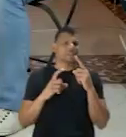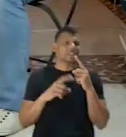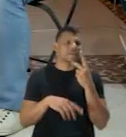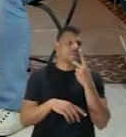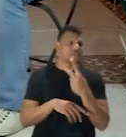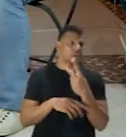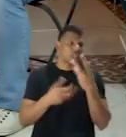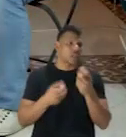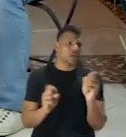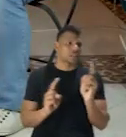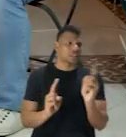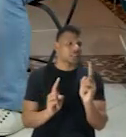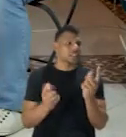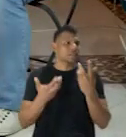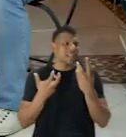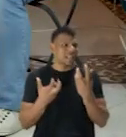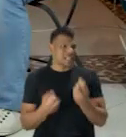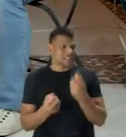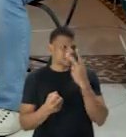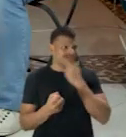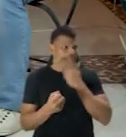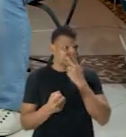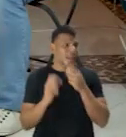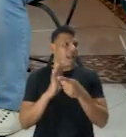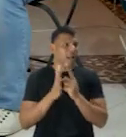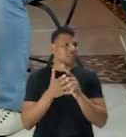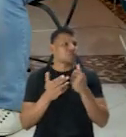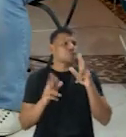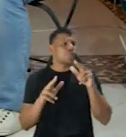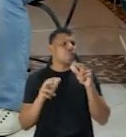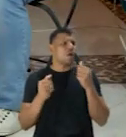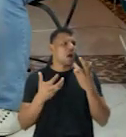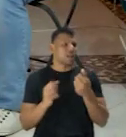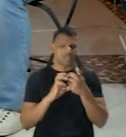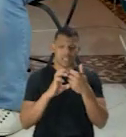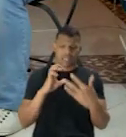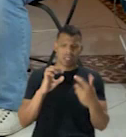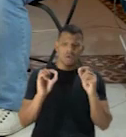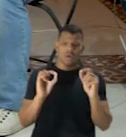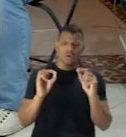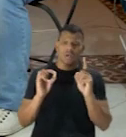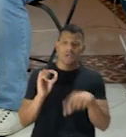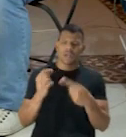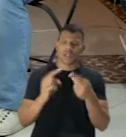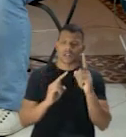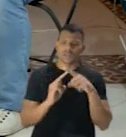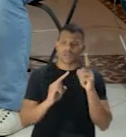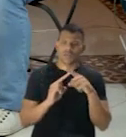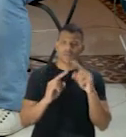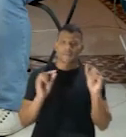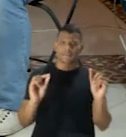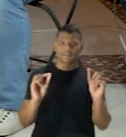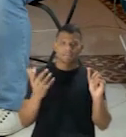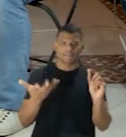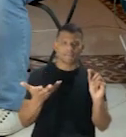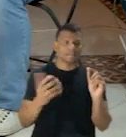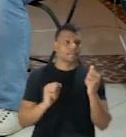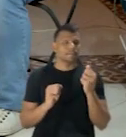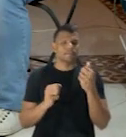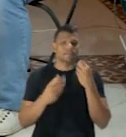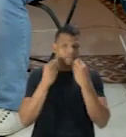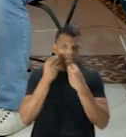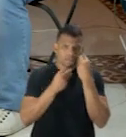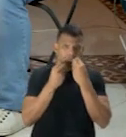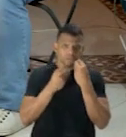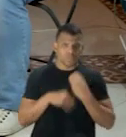é uma característica, sim. Se isso é uma forma de viver